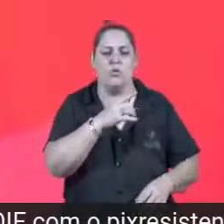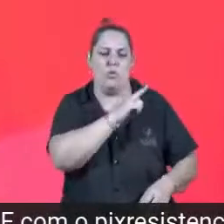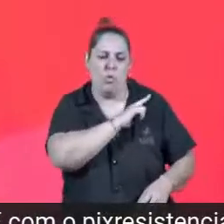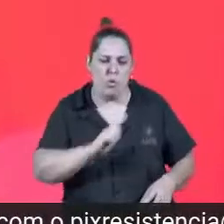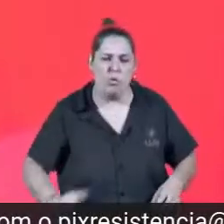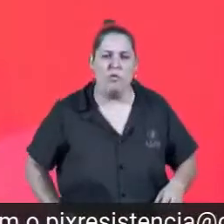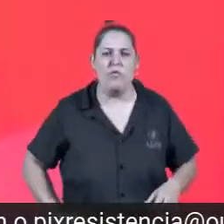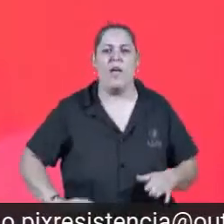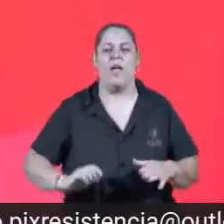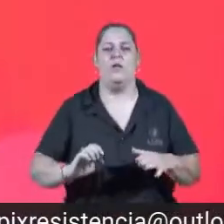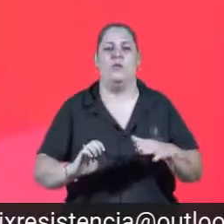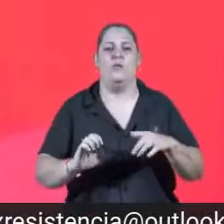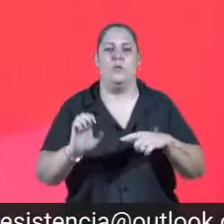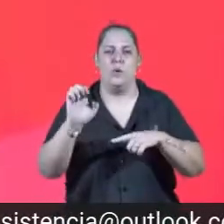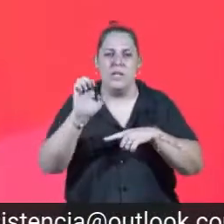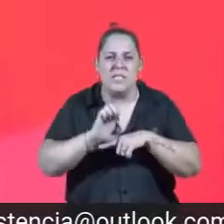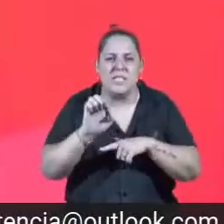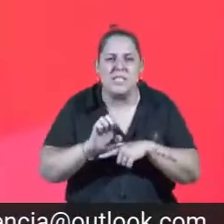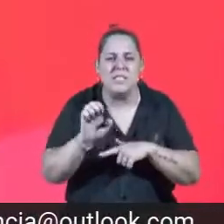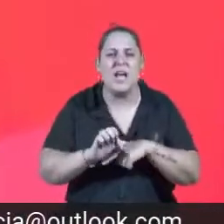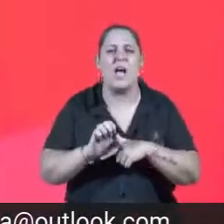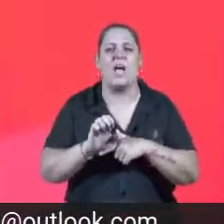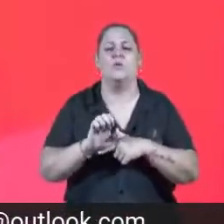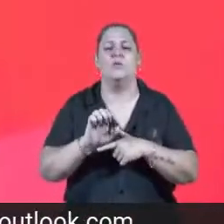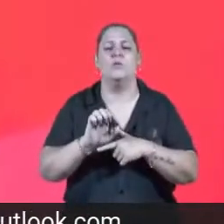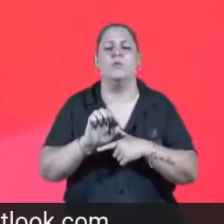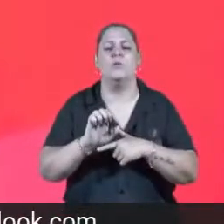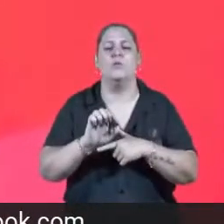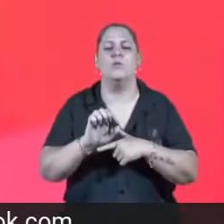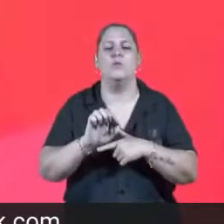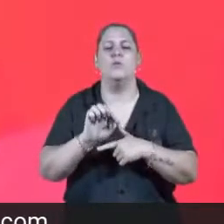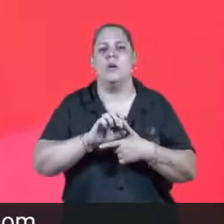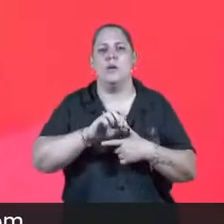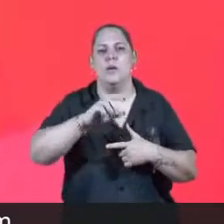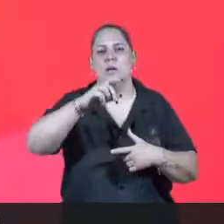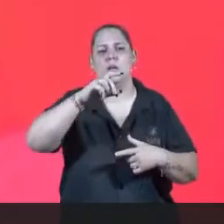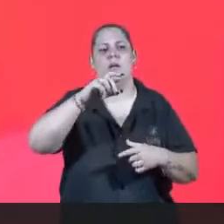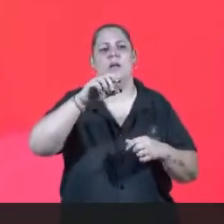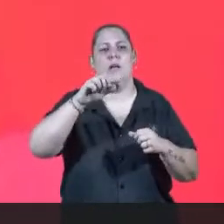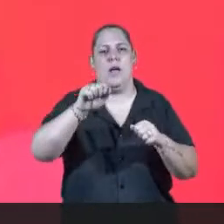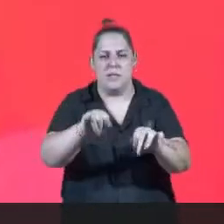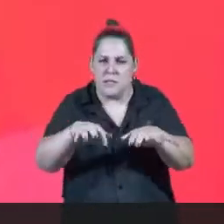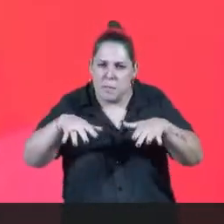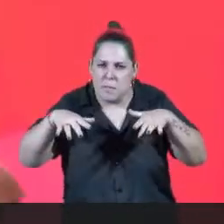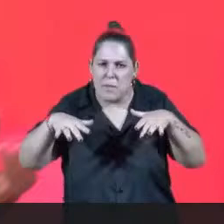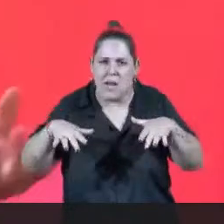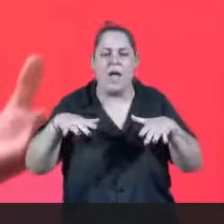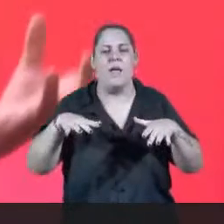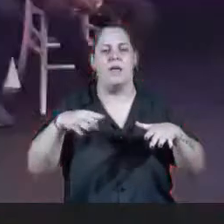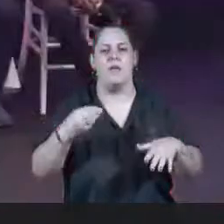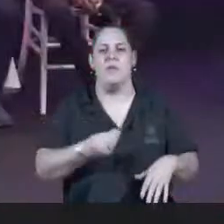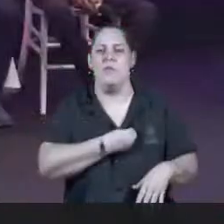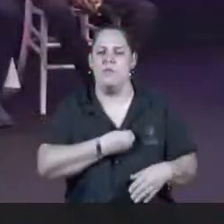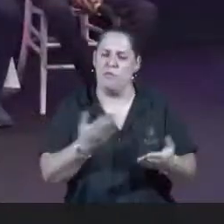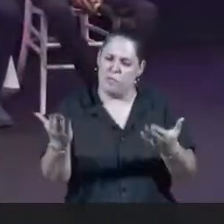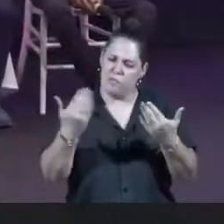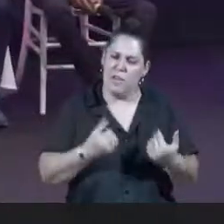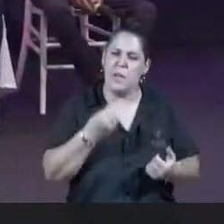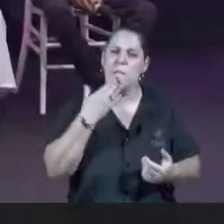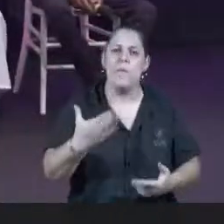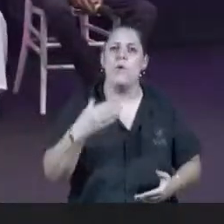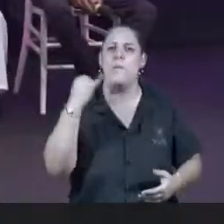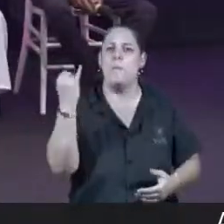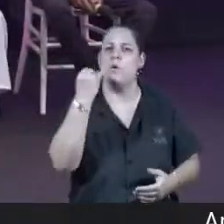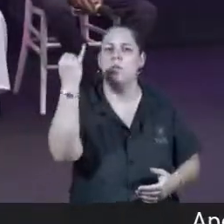Senado, no Congresso Nacional e também na Assembleia Legislativa. Então, a sua vinda é muito carinhosa para nós. É um momento de comemoração.